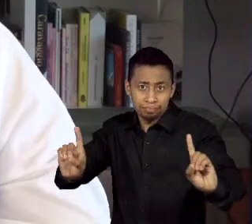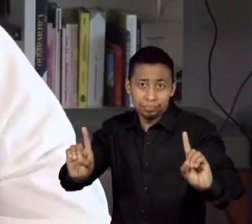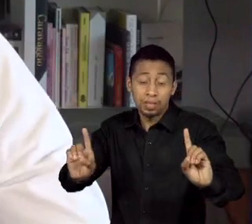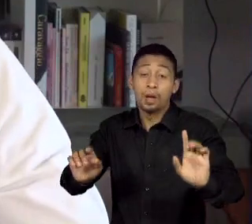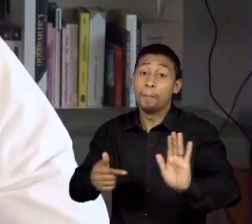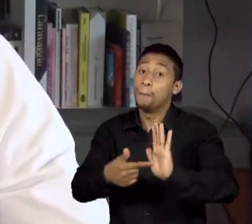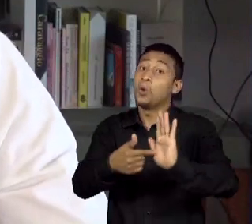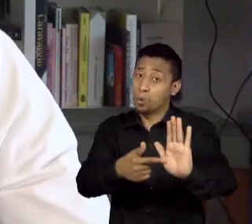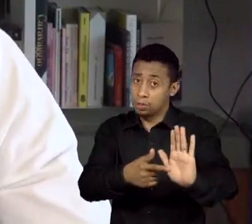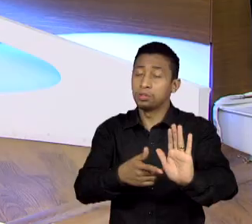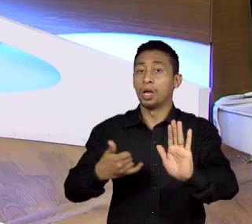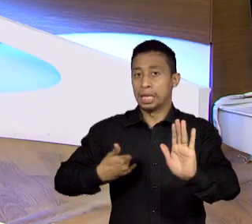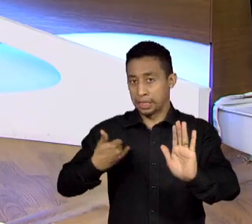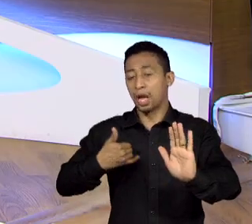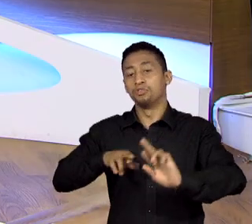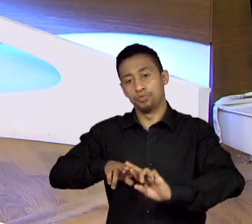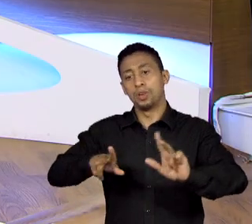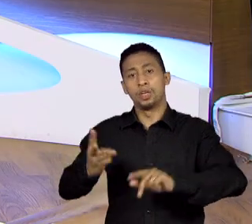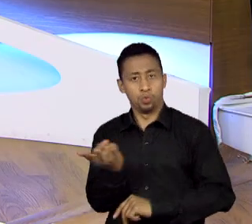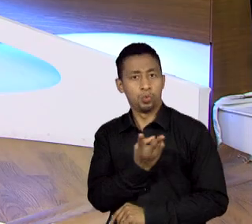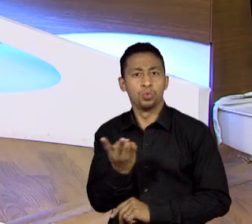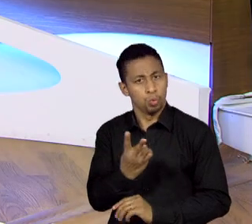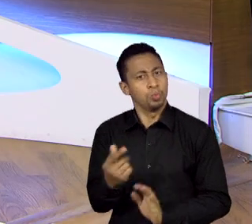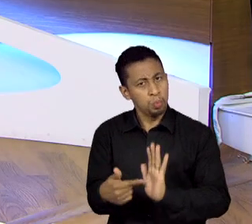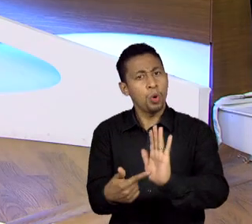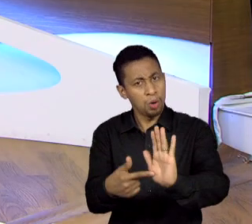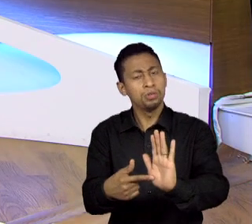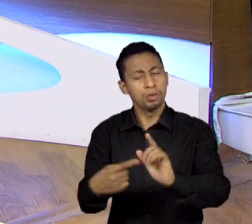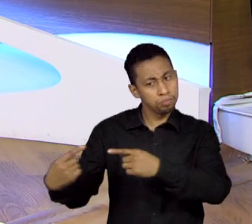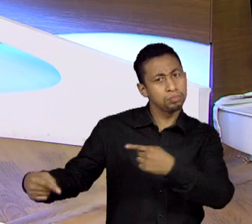também está em discussão. Então,